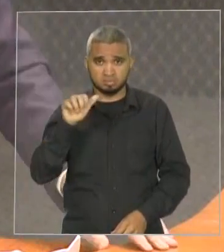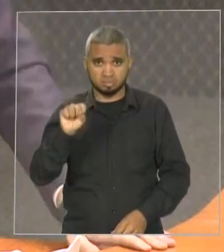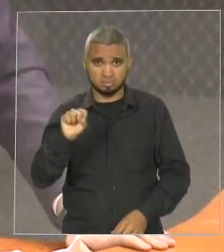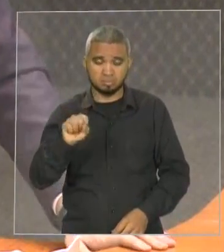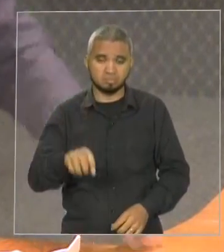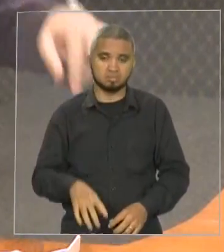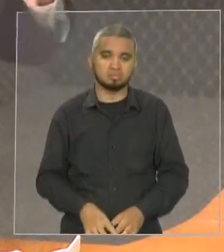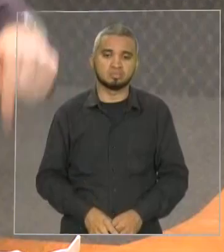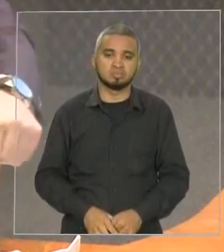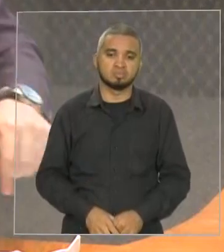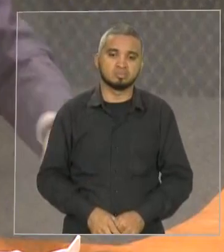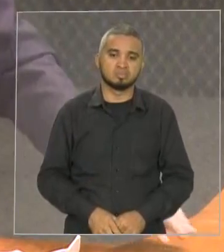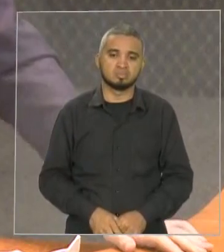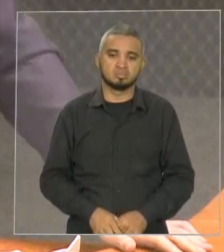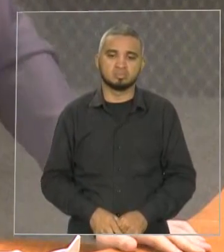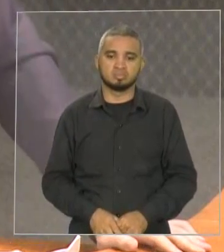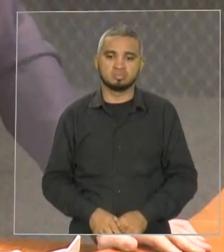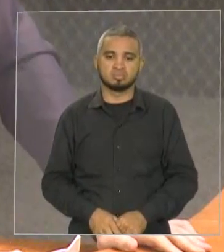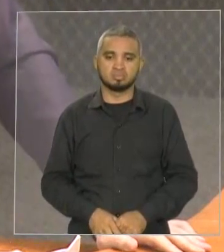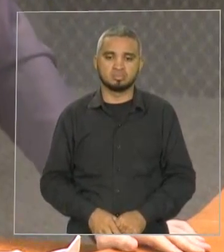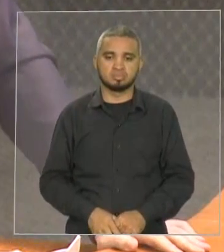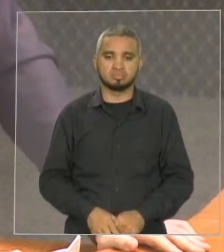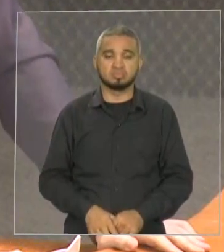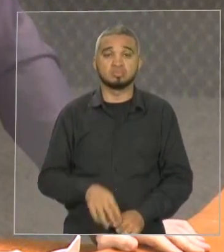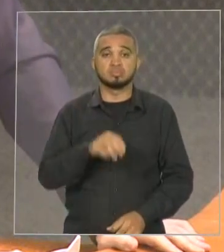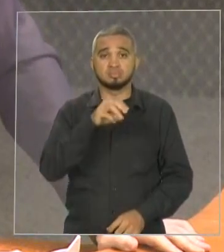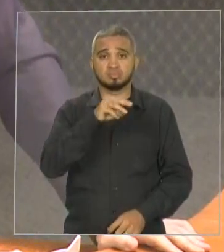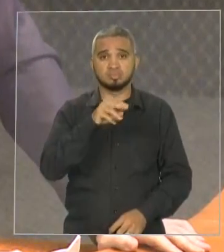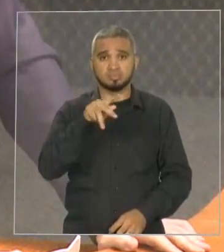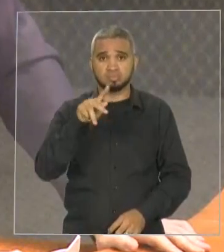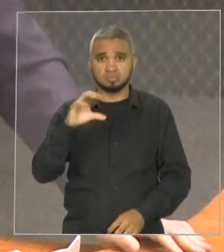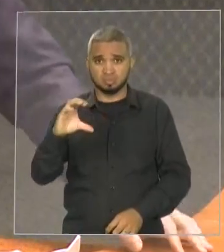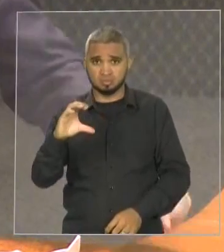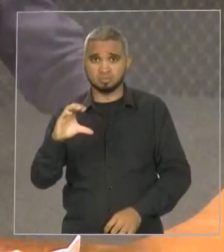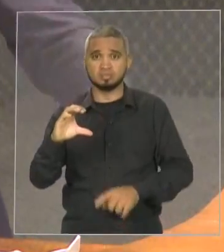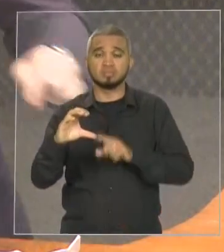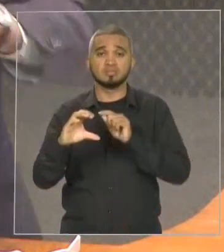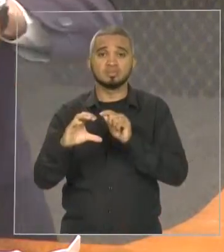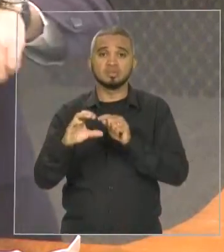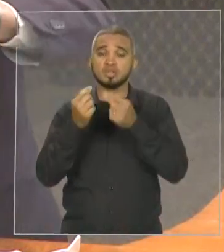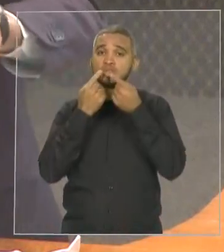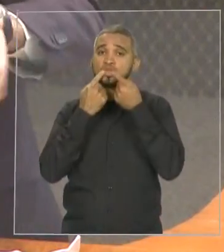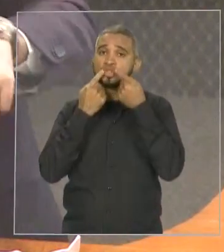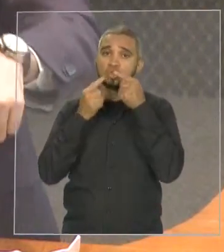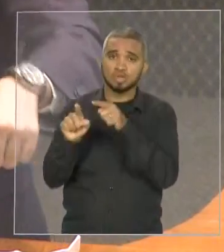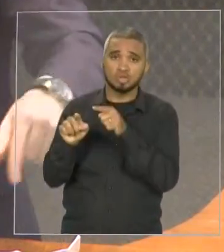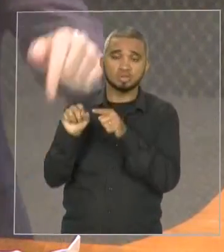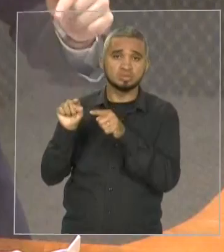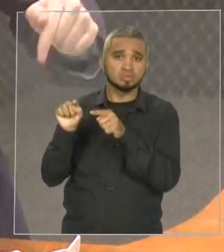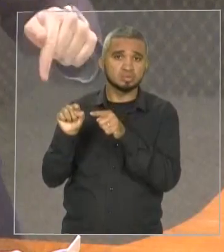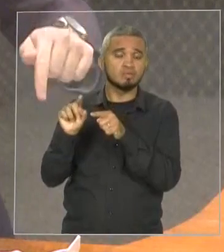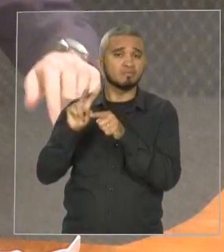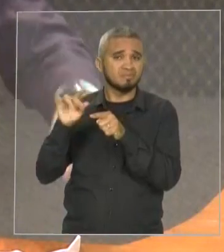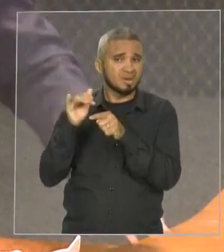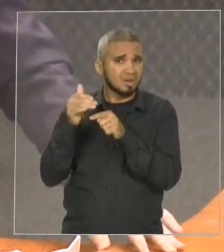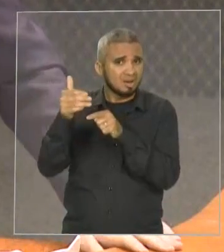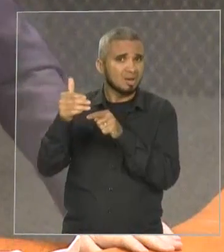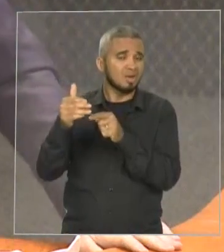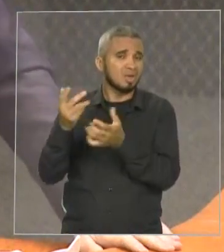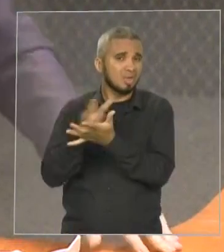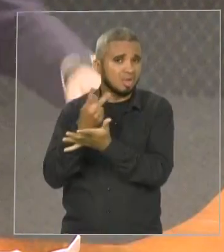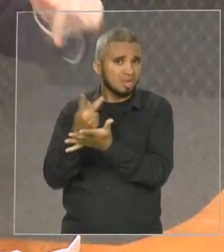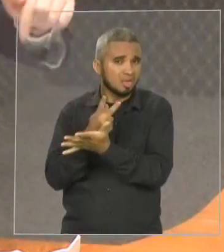denunciando e entrando com ação cautelar, surge a atuação nos bastidores do governo do